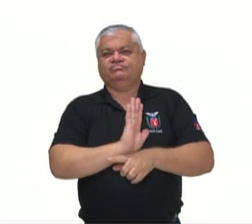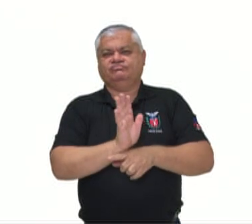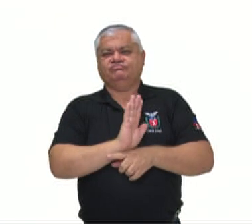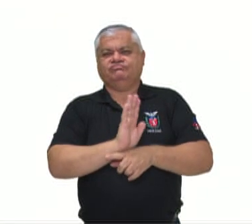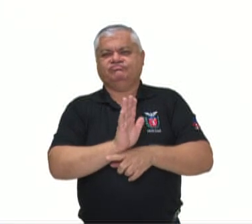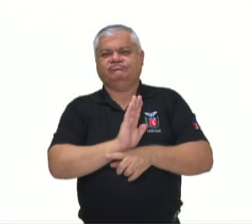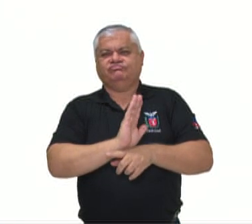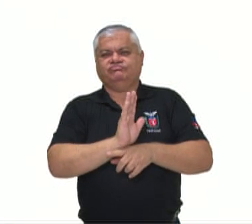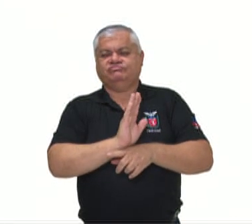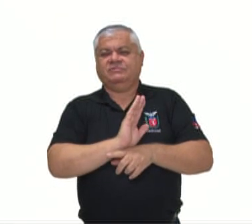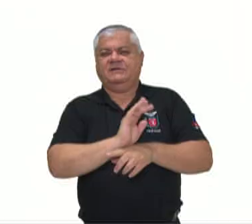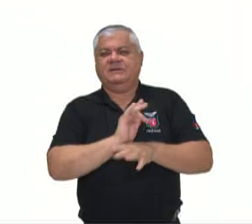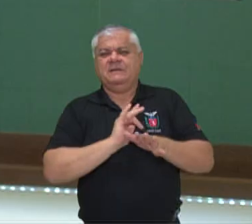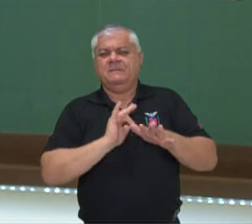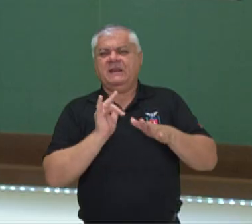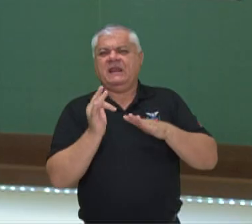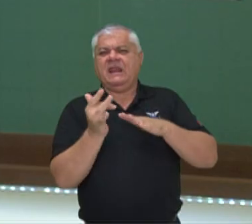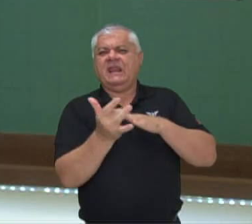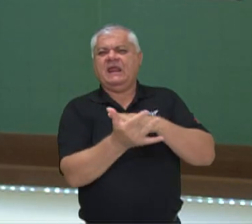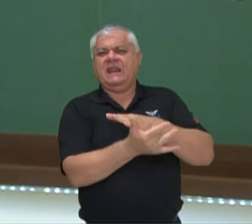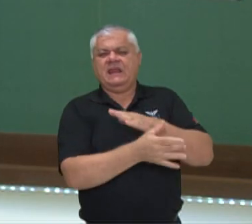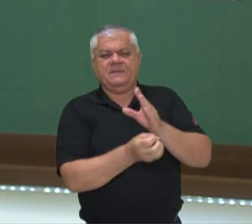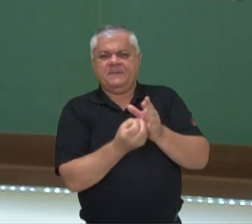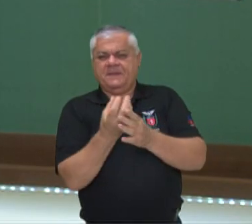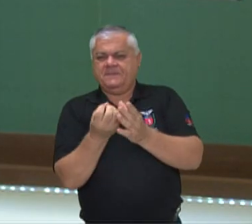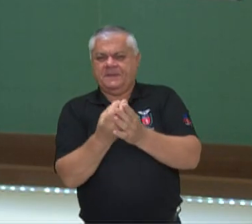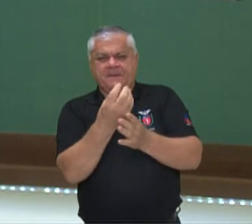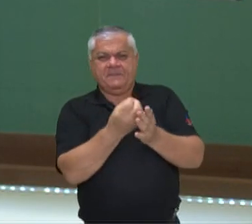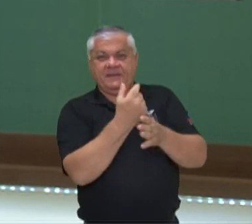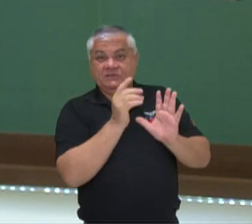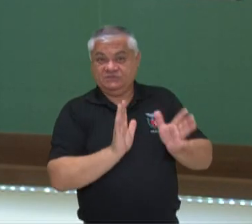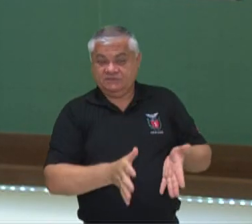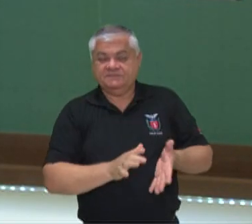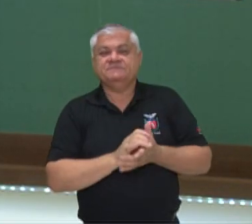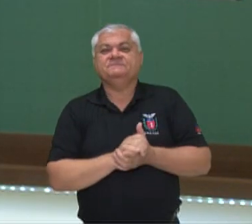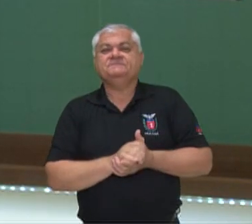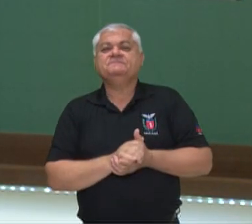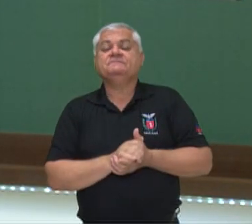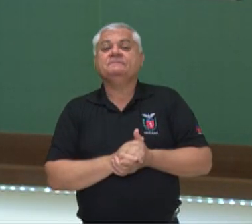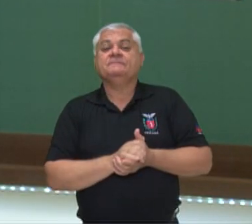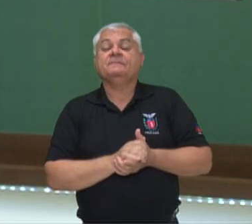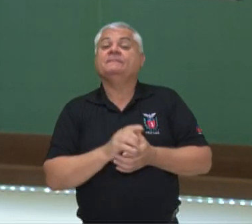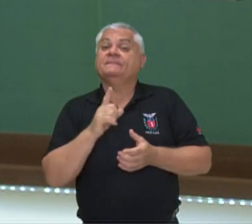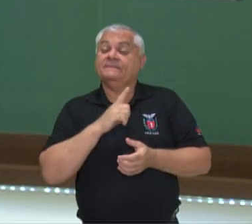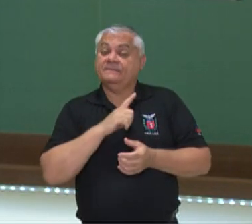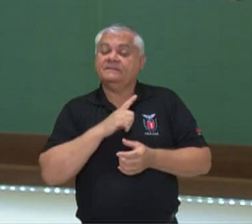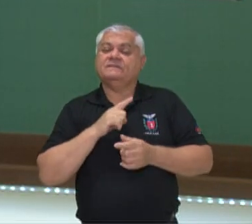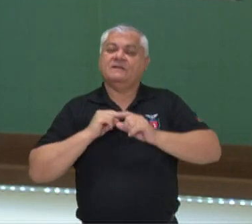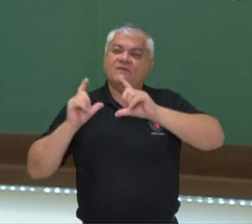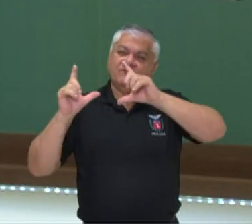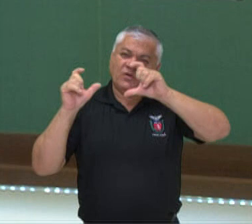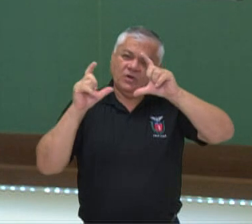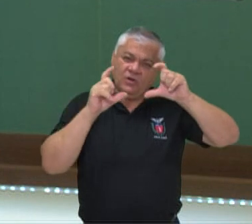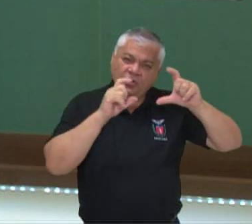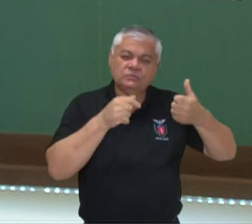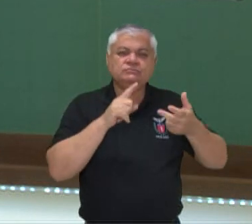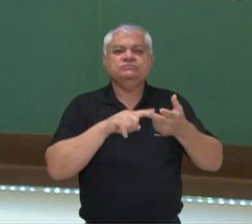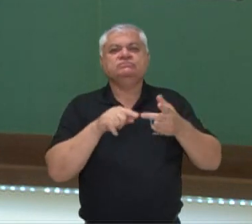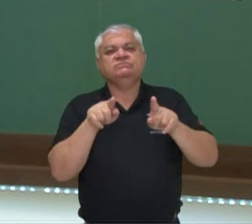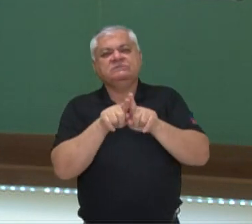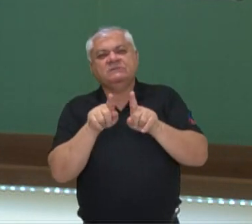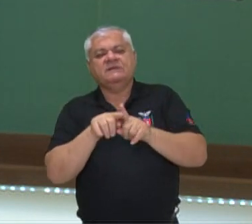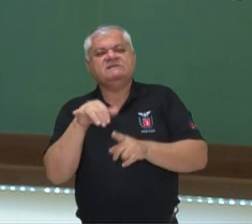tá? Redes sociais que começaram a surgir também, portais com fotos exclusivamente e